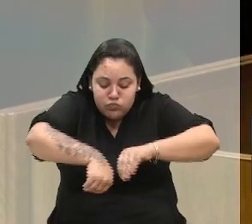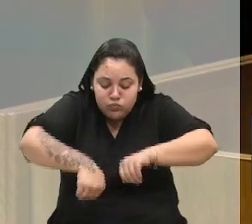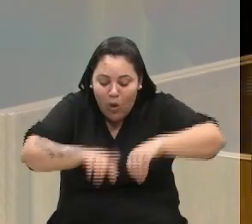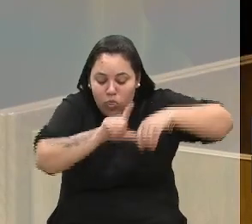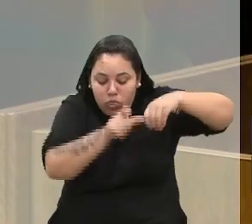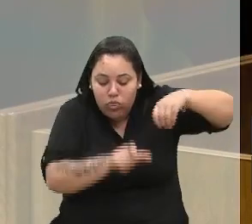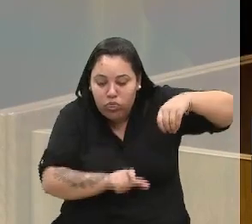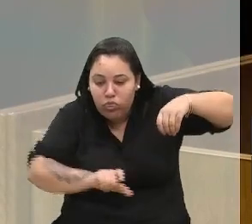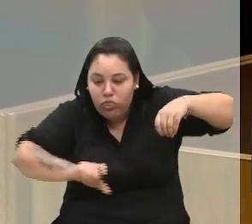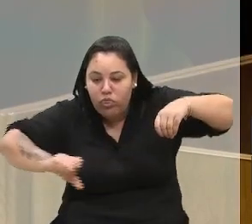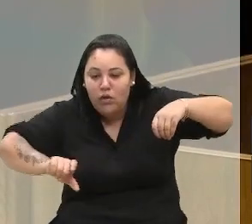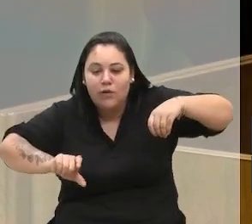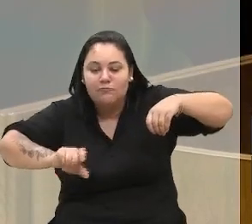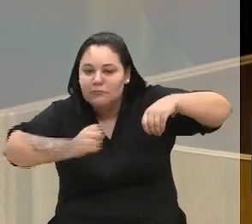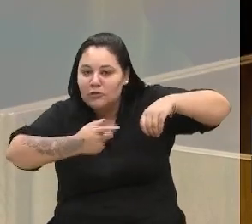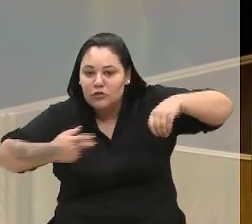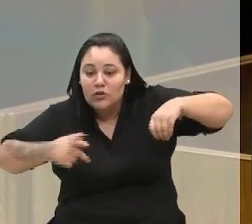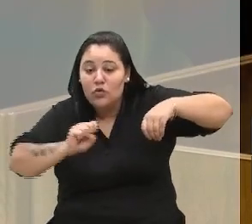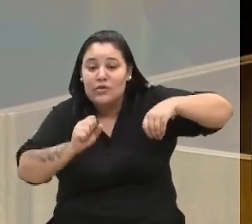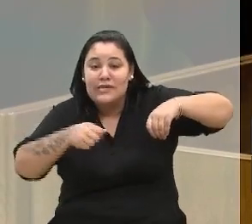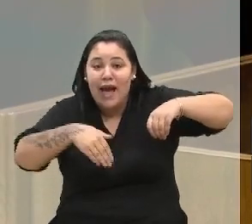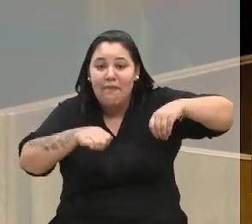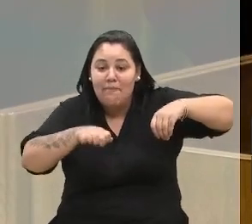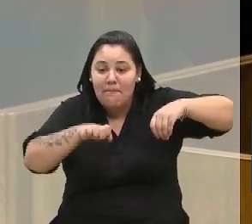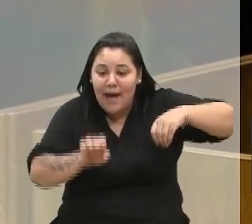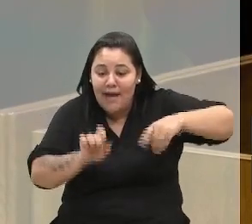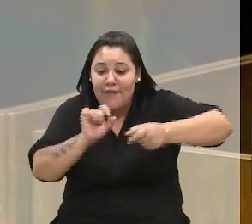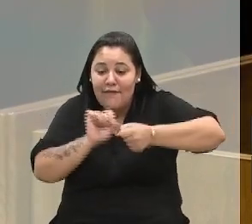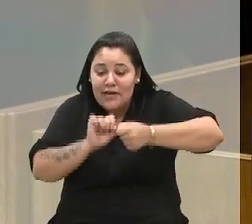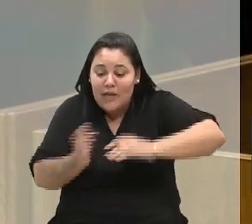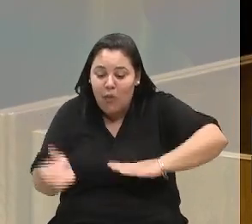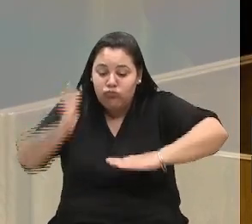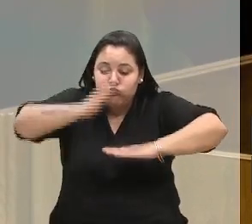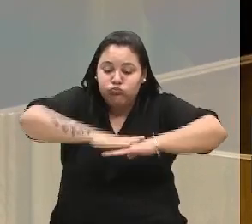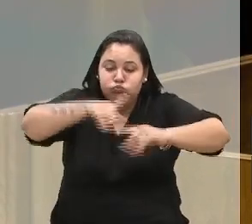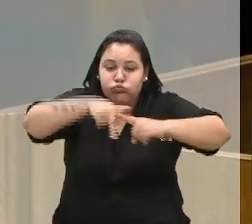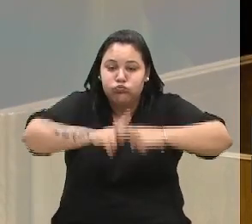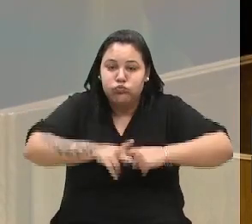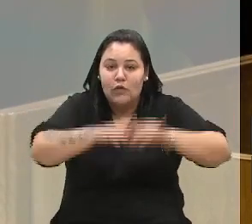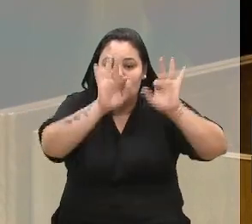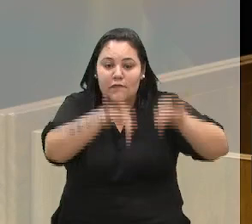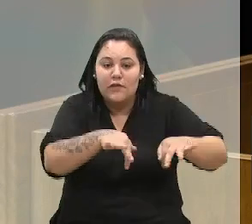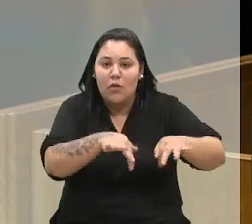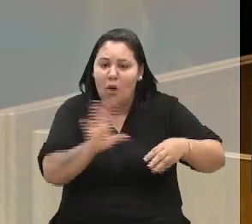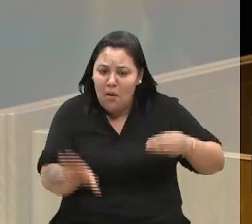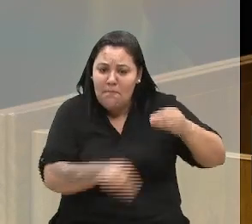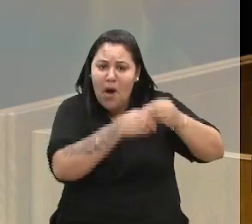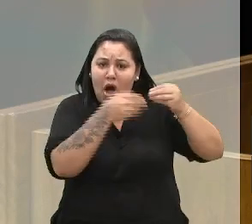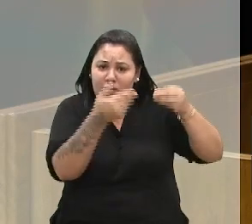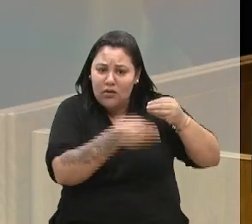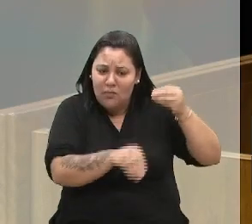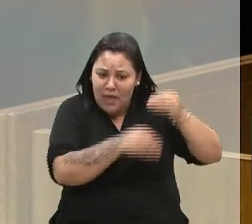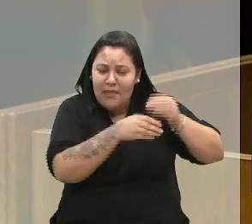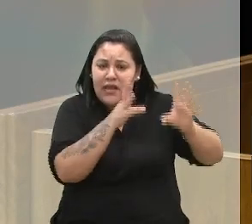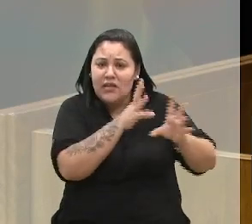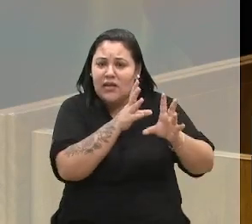o Samay faça o recapeamento de toda a via. Inclui no custo.